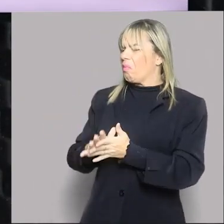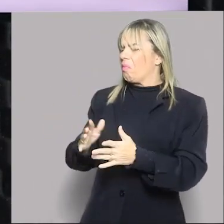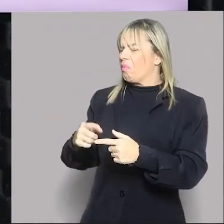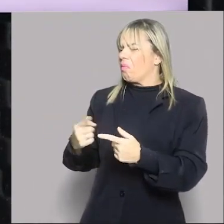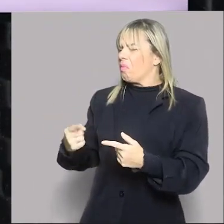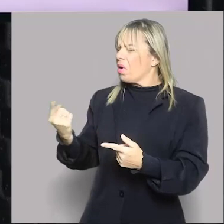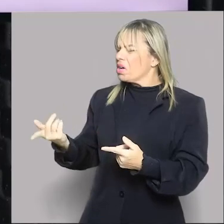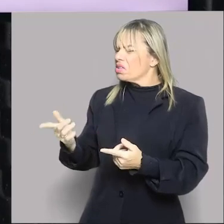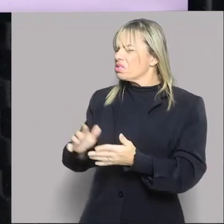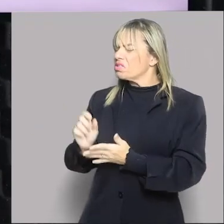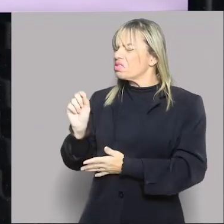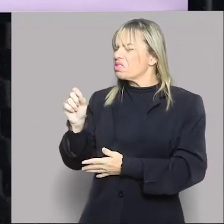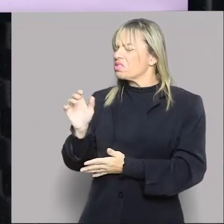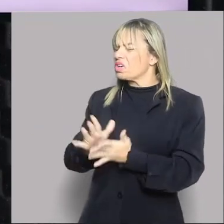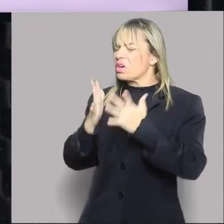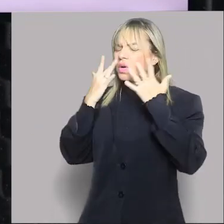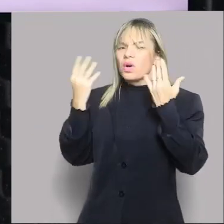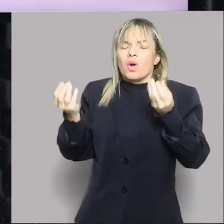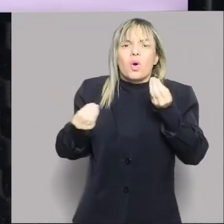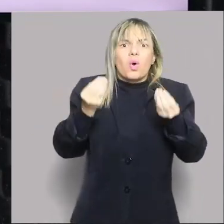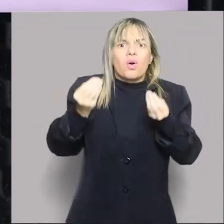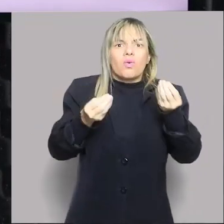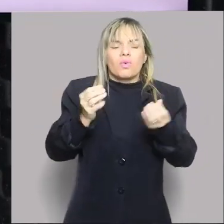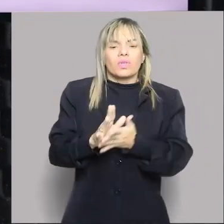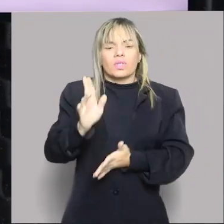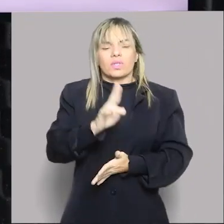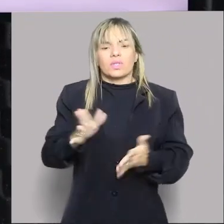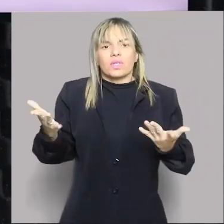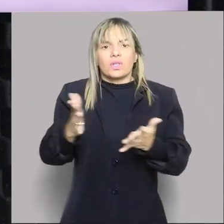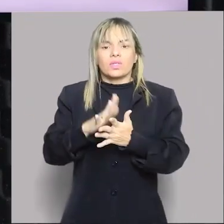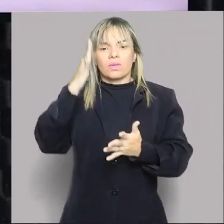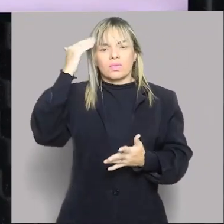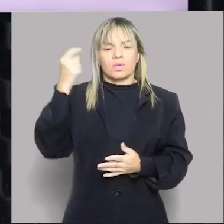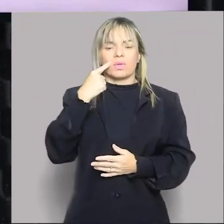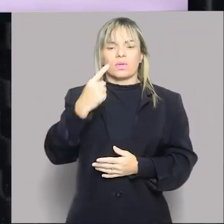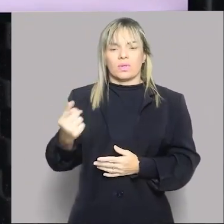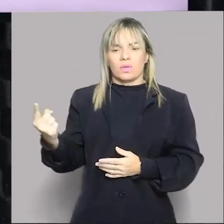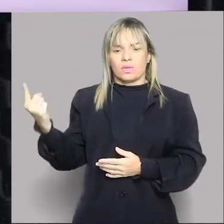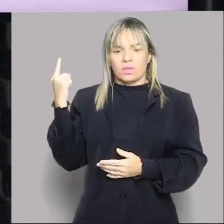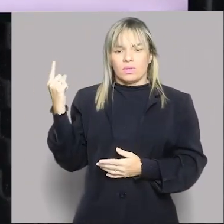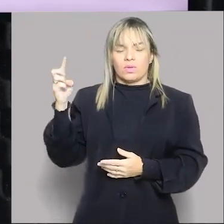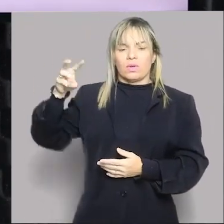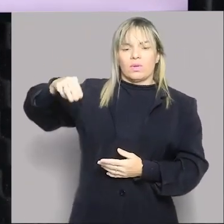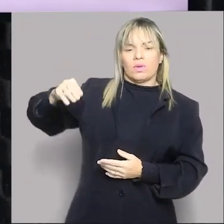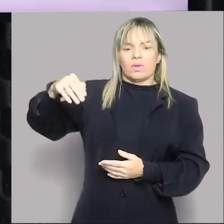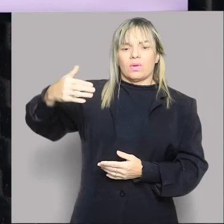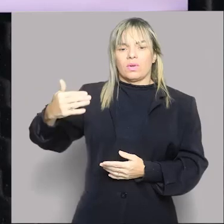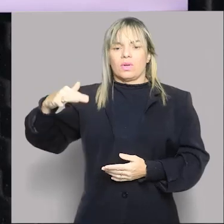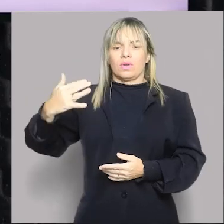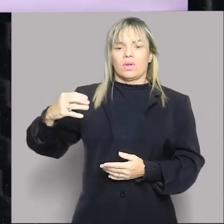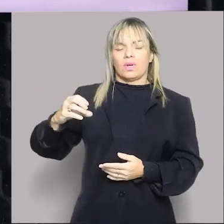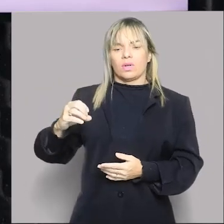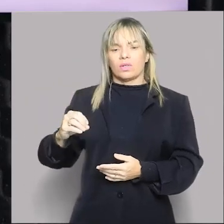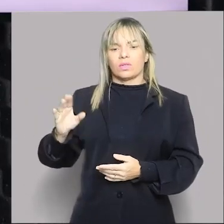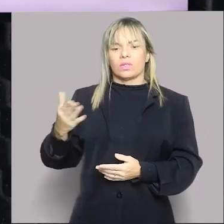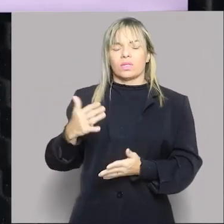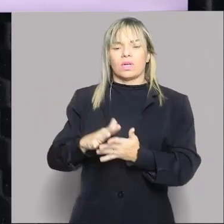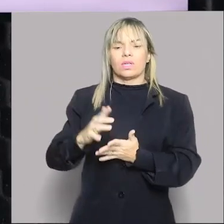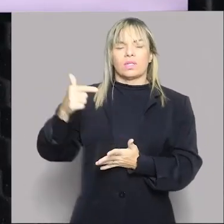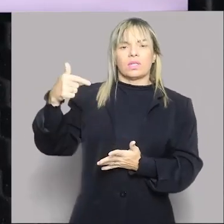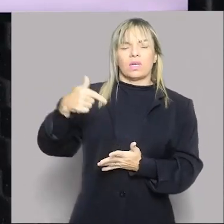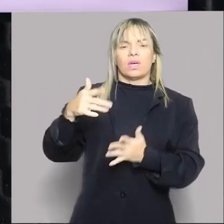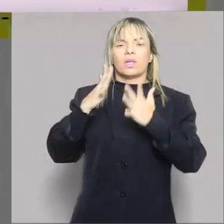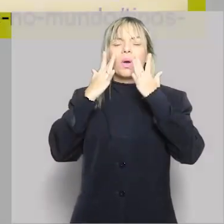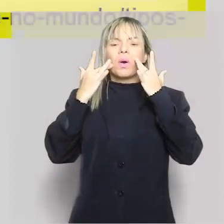não sabe disso? Esse manifesto das 7 artes que o Itioto Canudo ele começa a